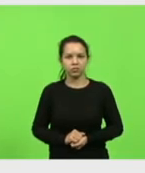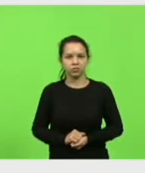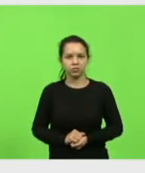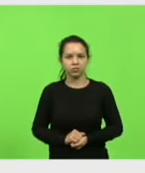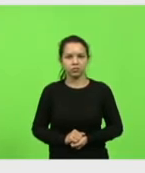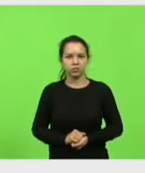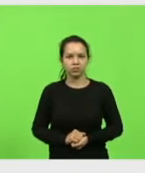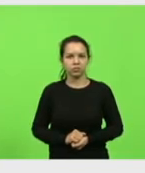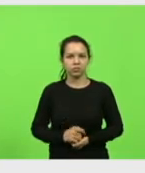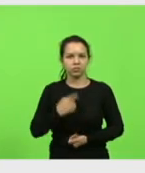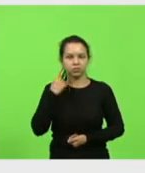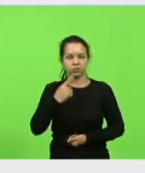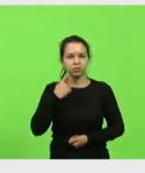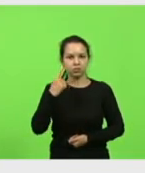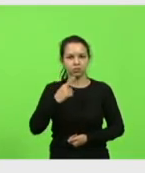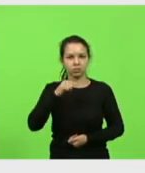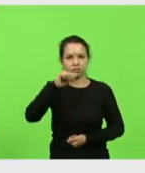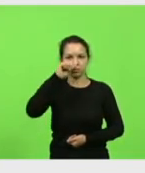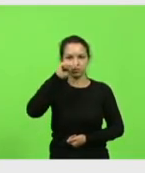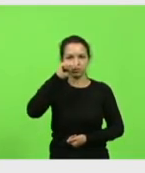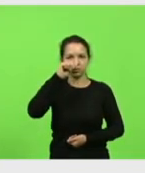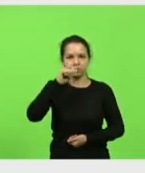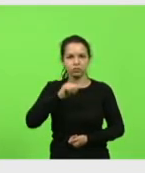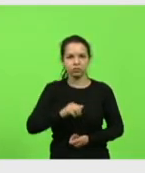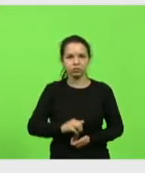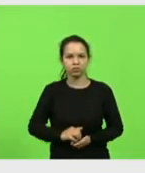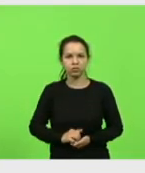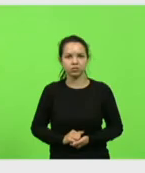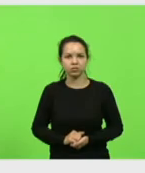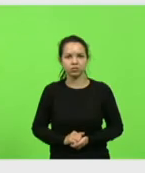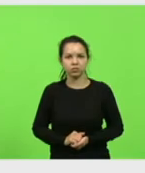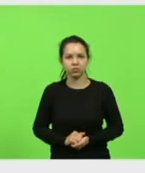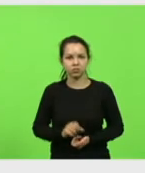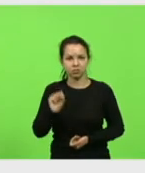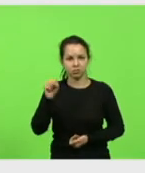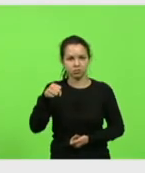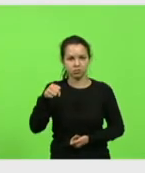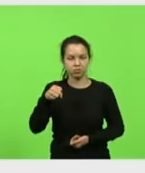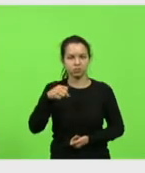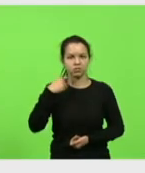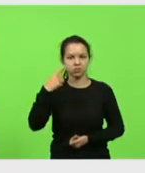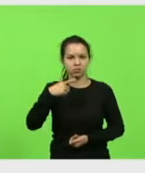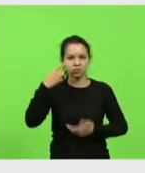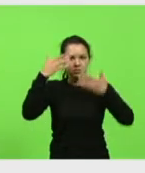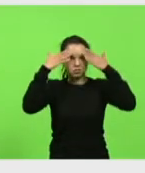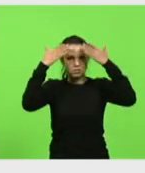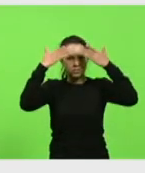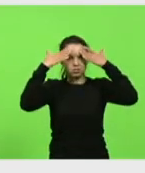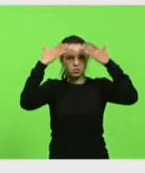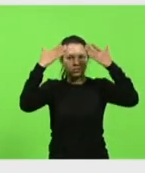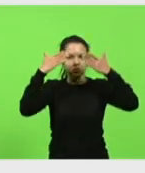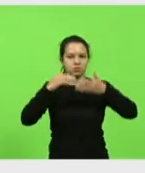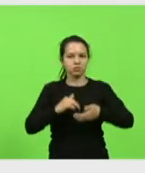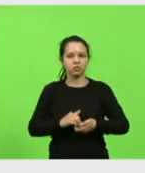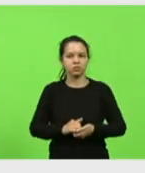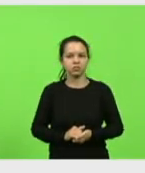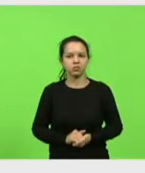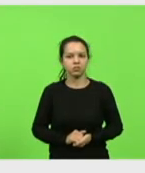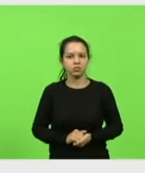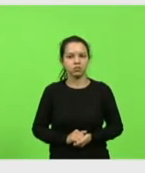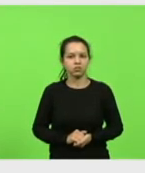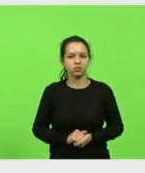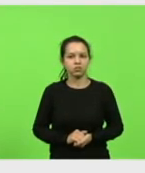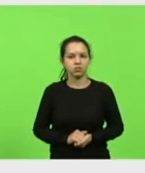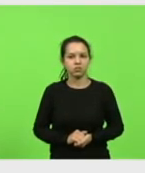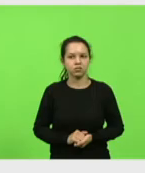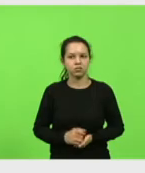Como vota deputado João Amin? Voto sim. Como vota deputado José Milton Schaefer? Voto sim. Como